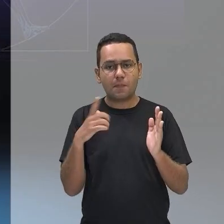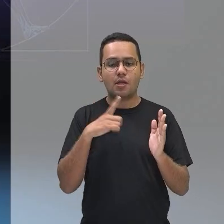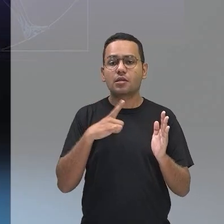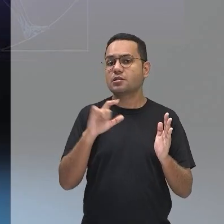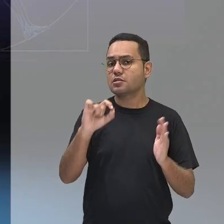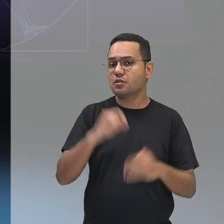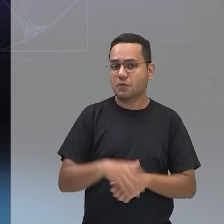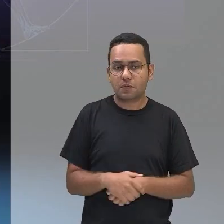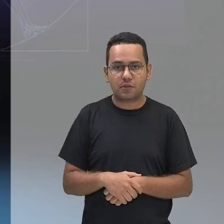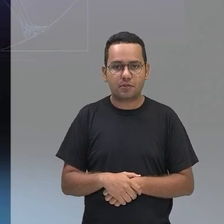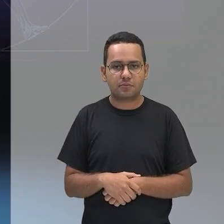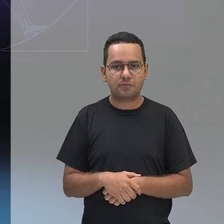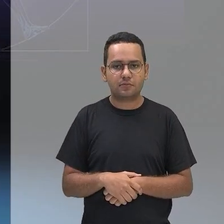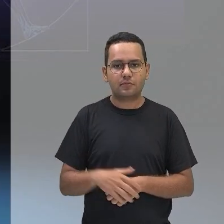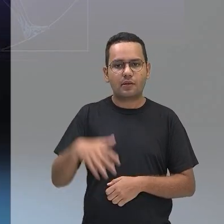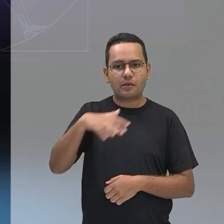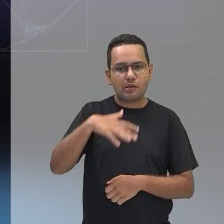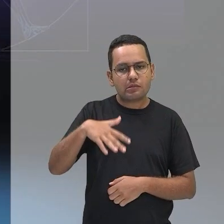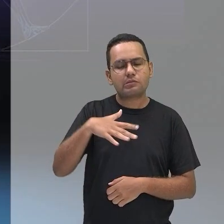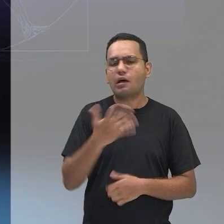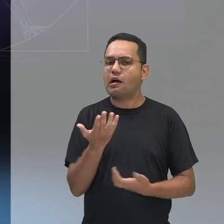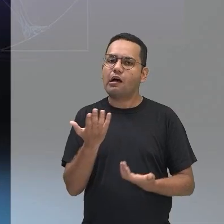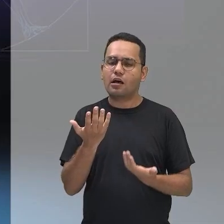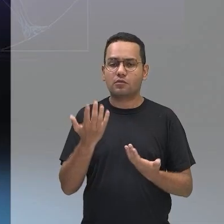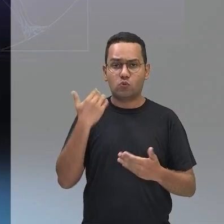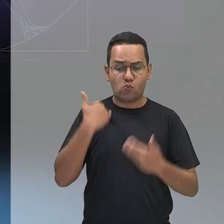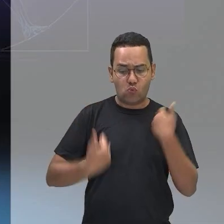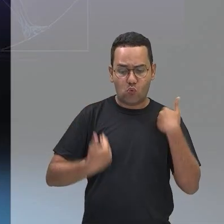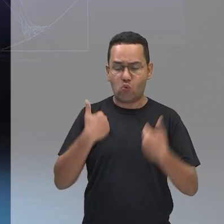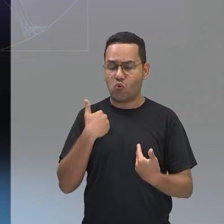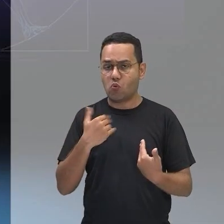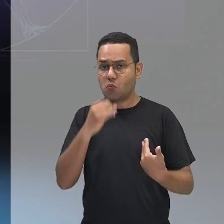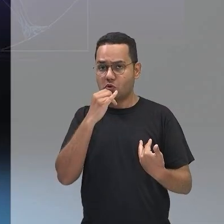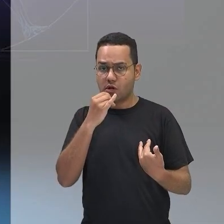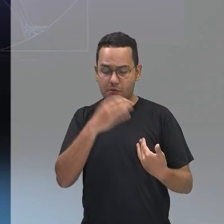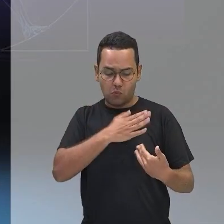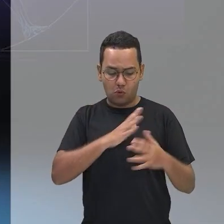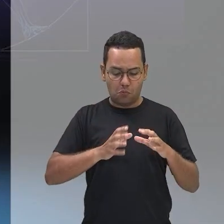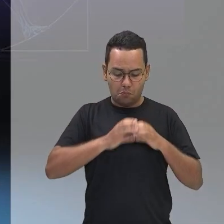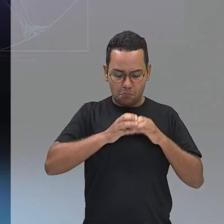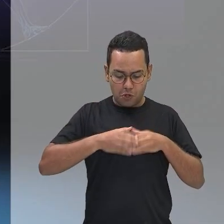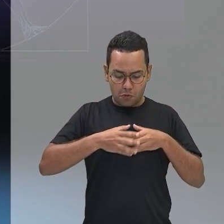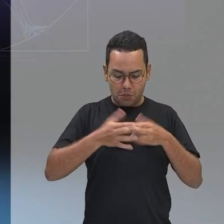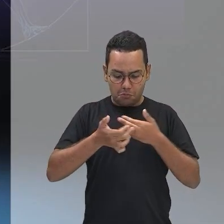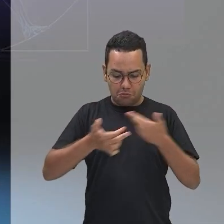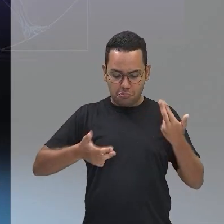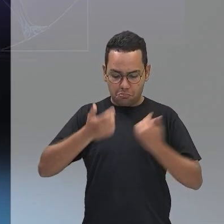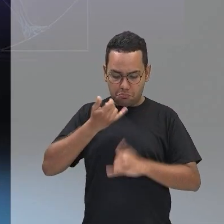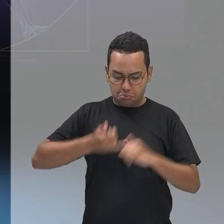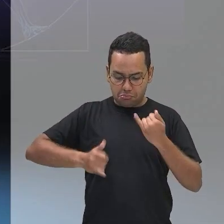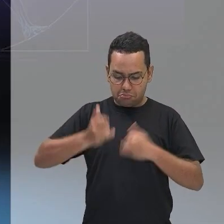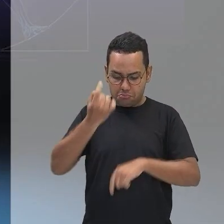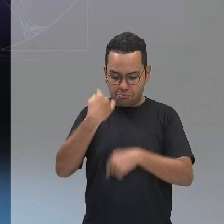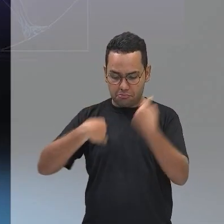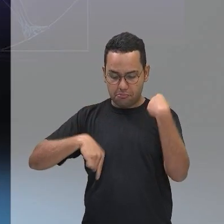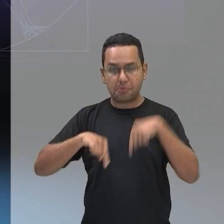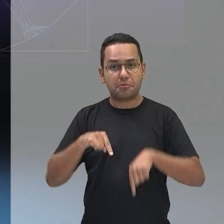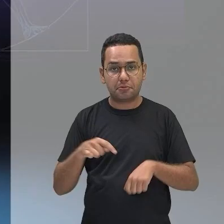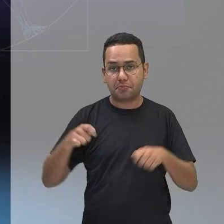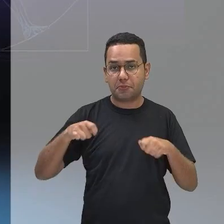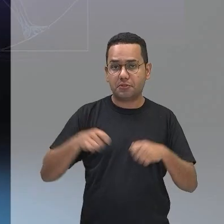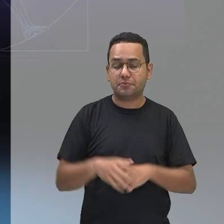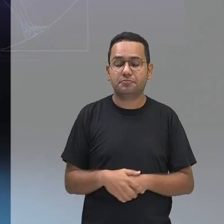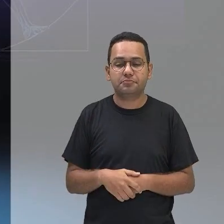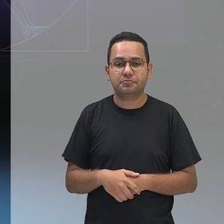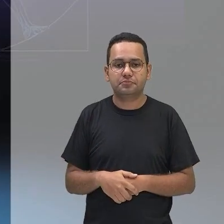sistemas biológicos, não é isso? Então, existe uma relação da física com a parte biológica do nosso